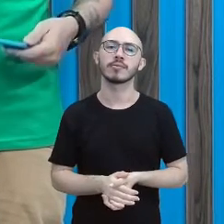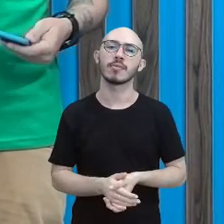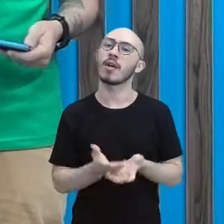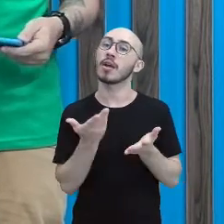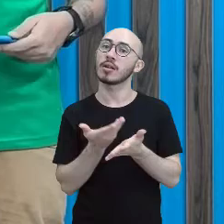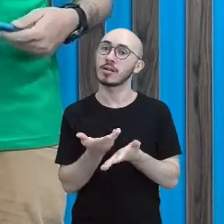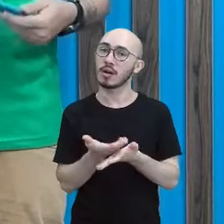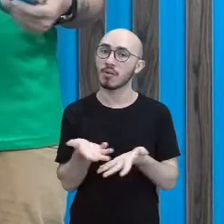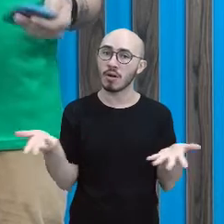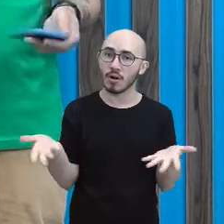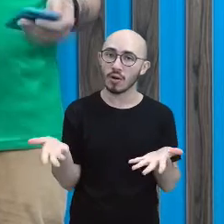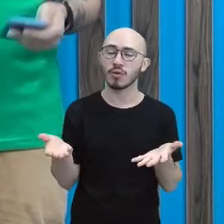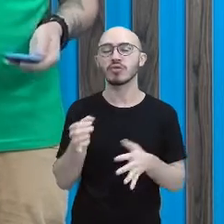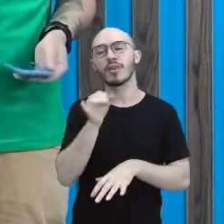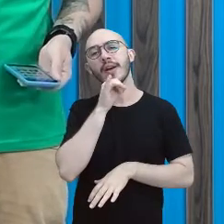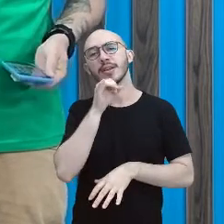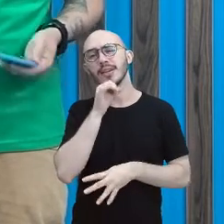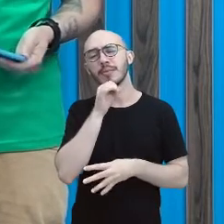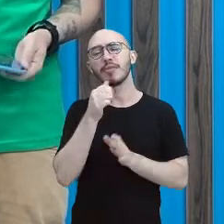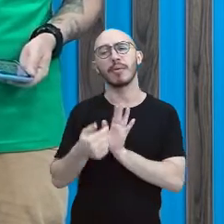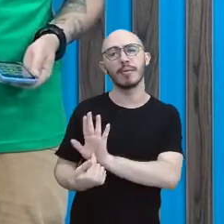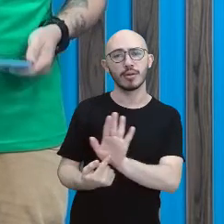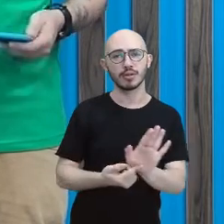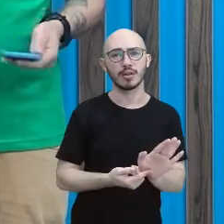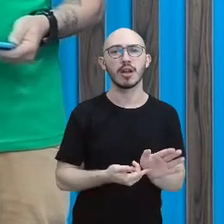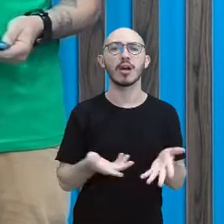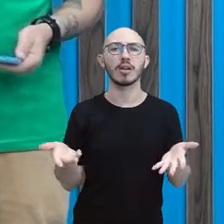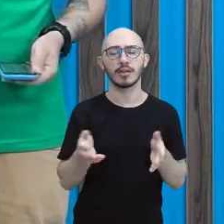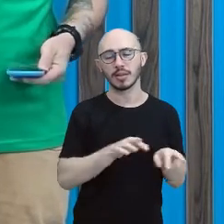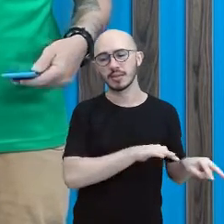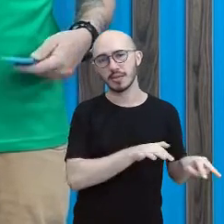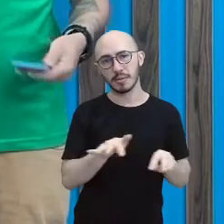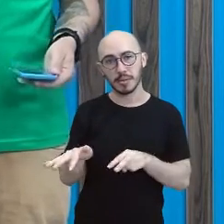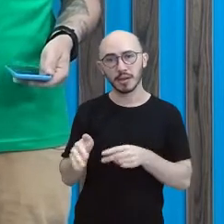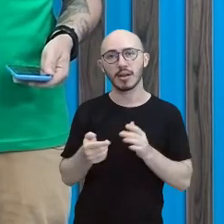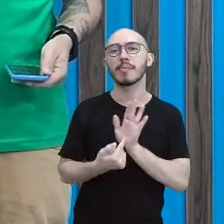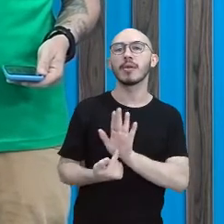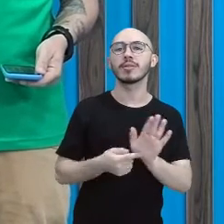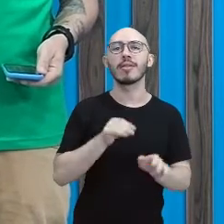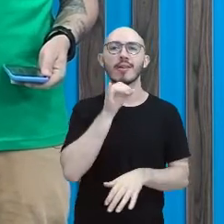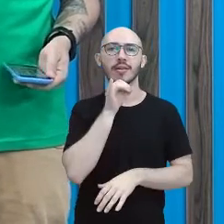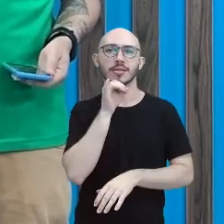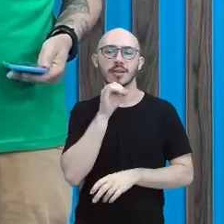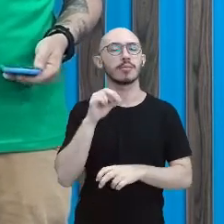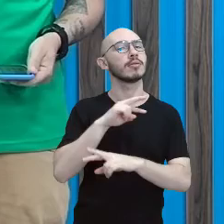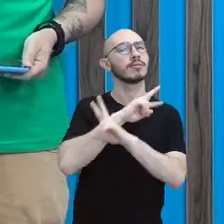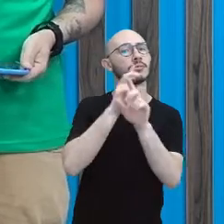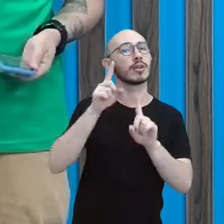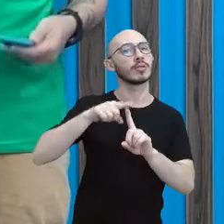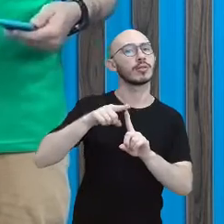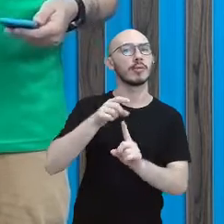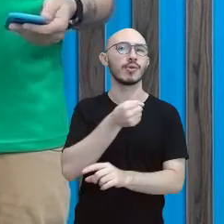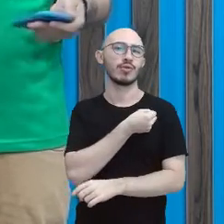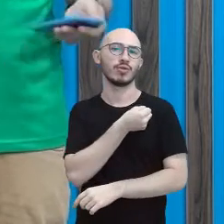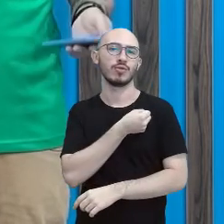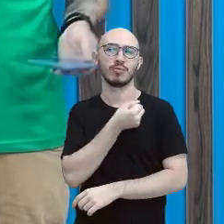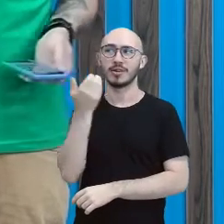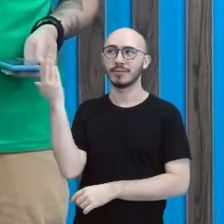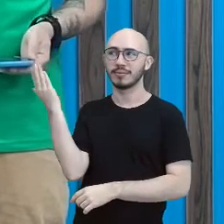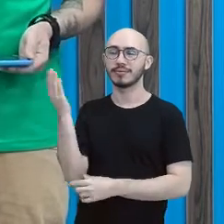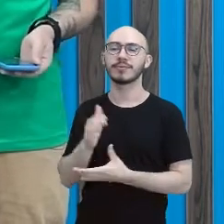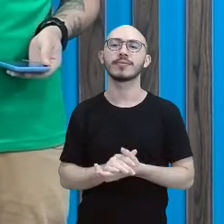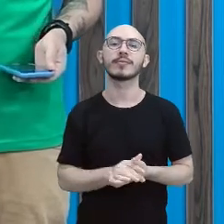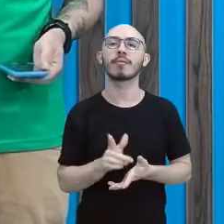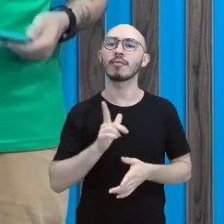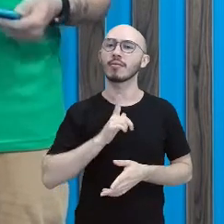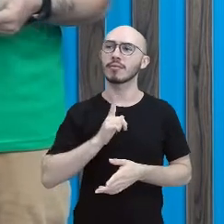gente vai trazer, nas situações que nós vamos trazer nas aulas dessa semana, a gente vai trabalhar com esses tipos de números aí. Ou seja, a gente está